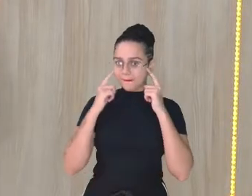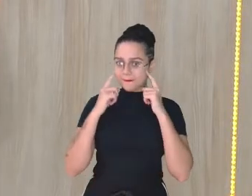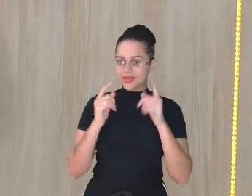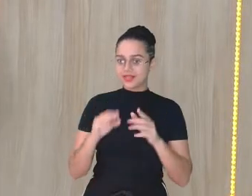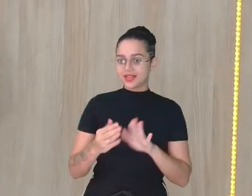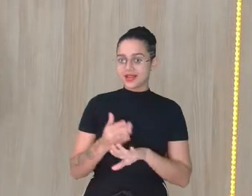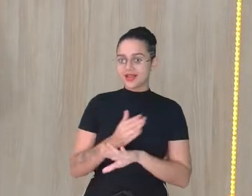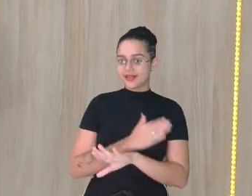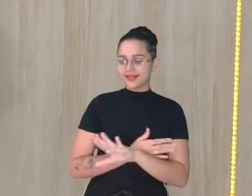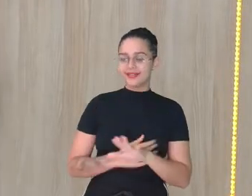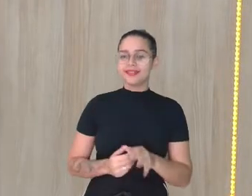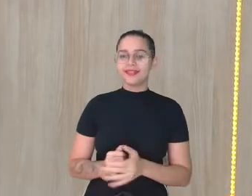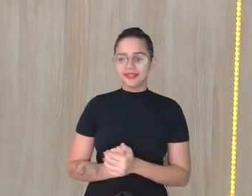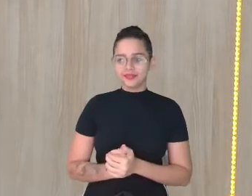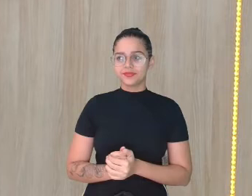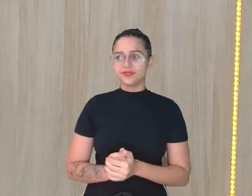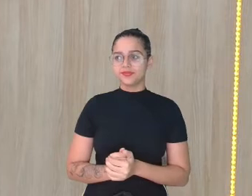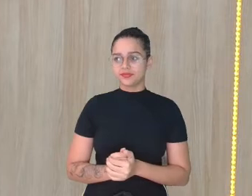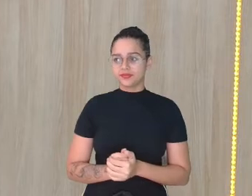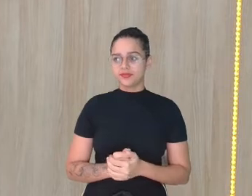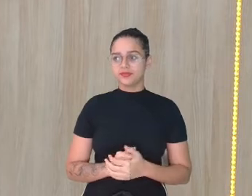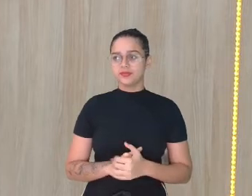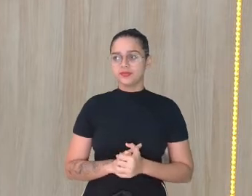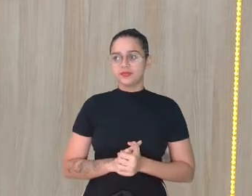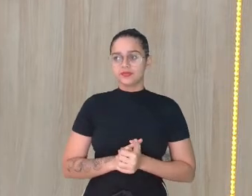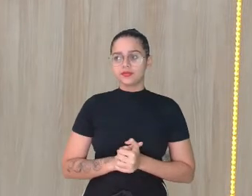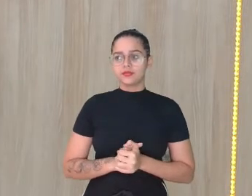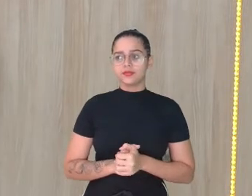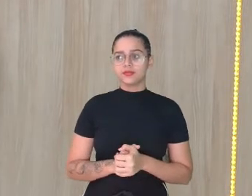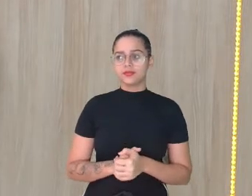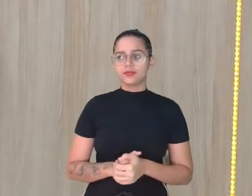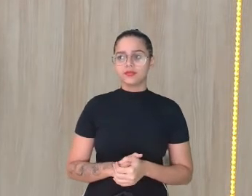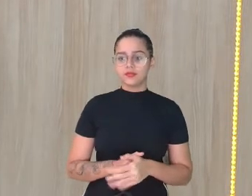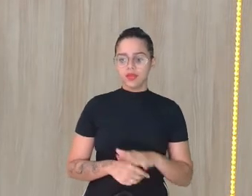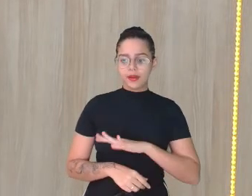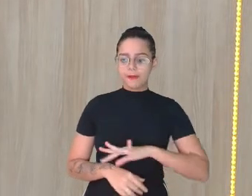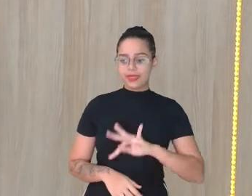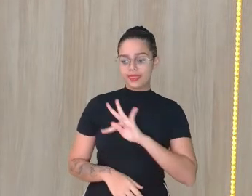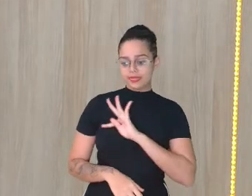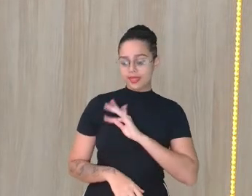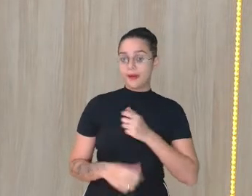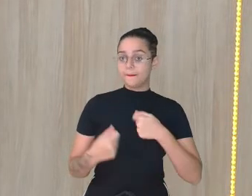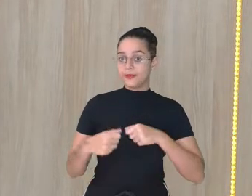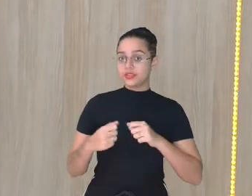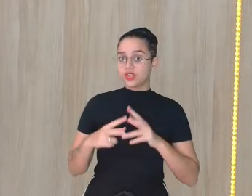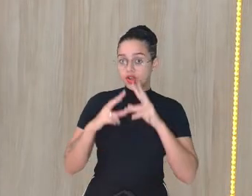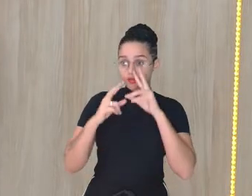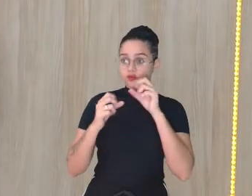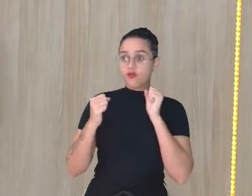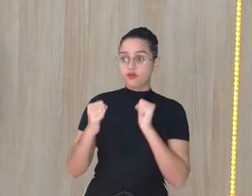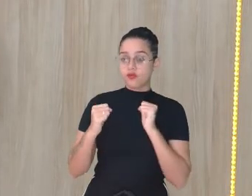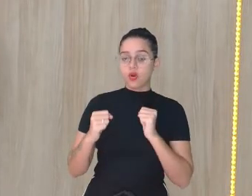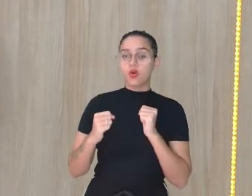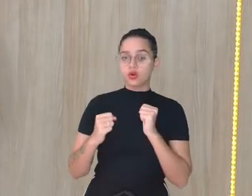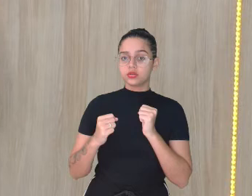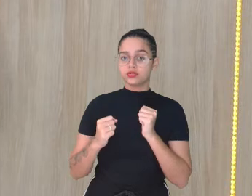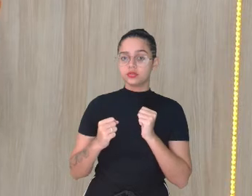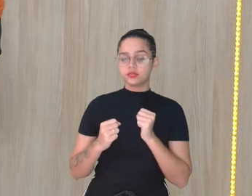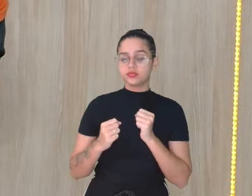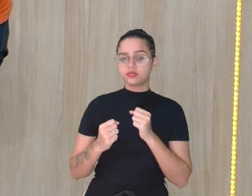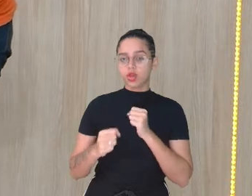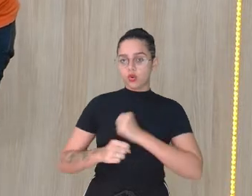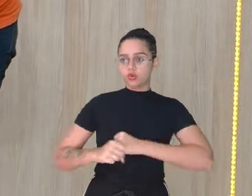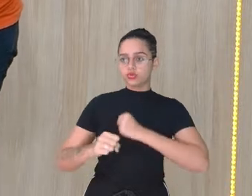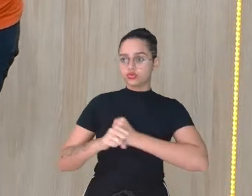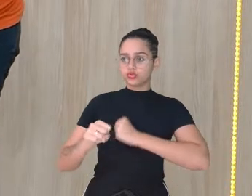pensada, as vigas, ao mesmo tempo, a parte técnica tem que ser forte para sustentar a construção. Então,